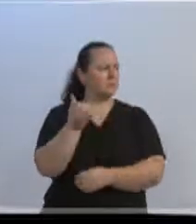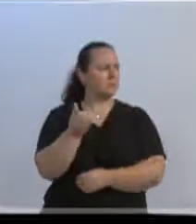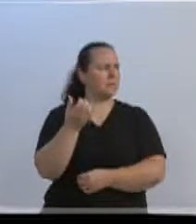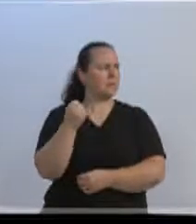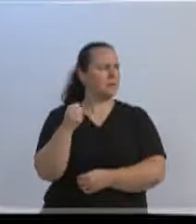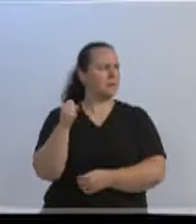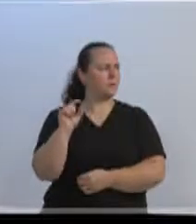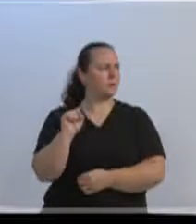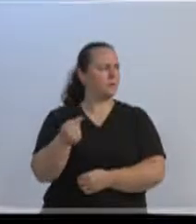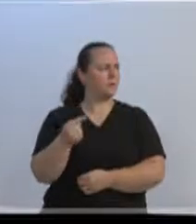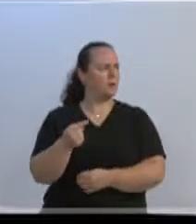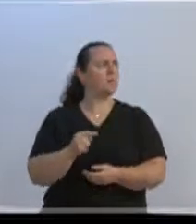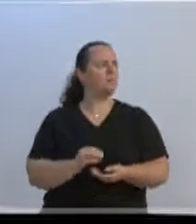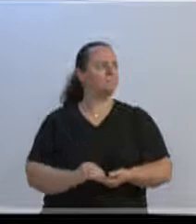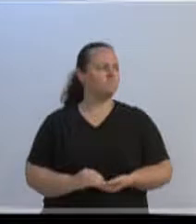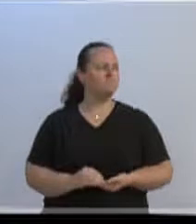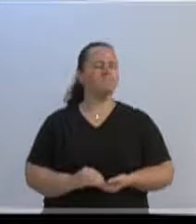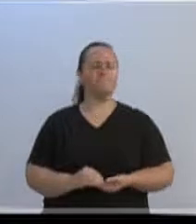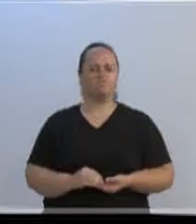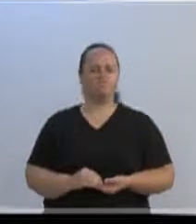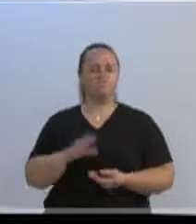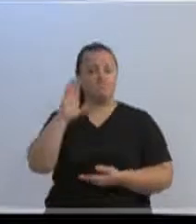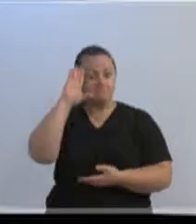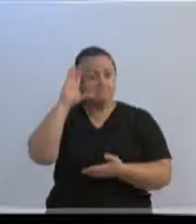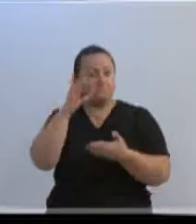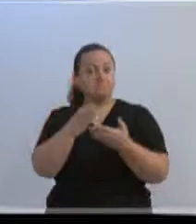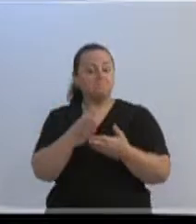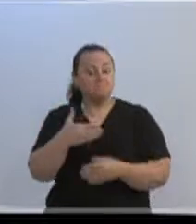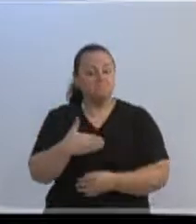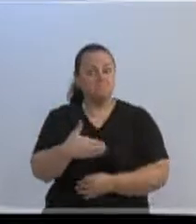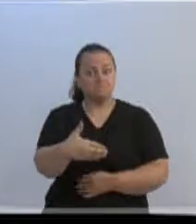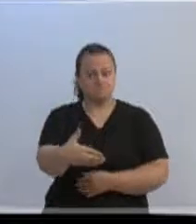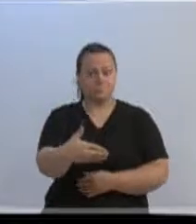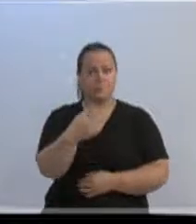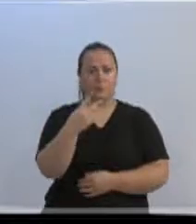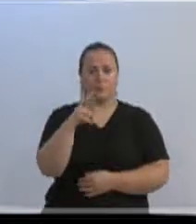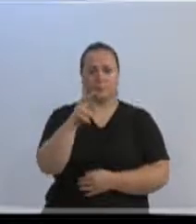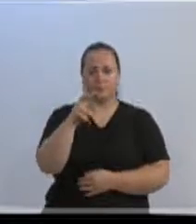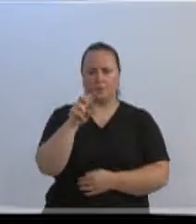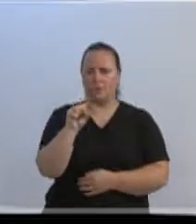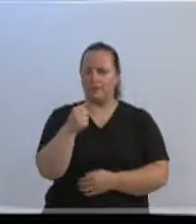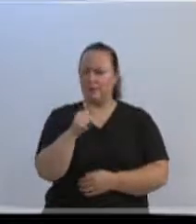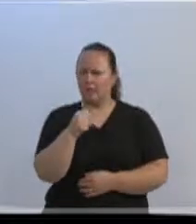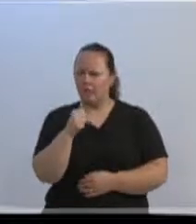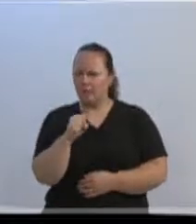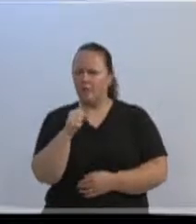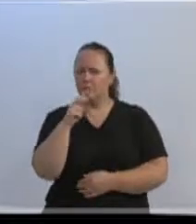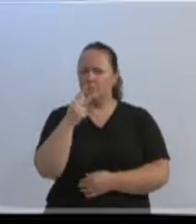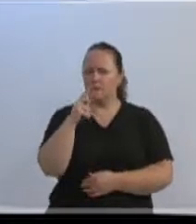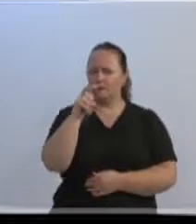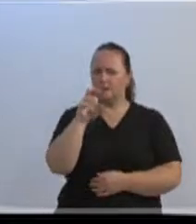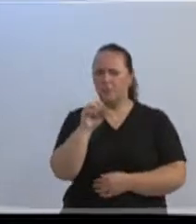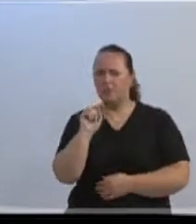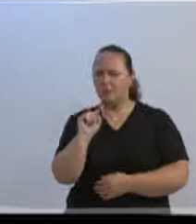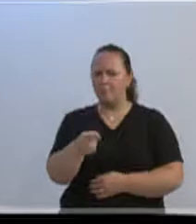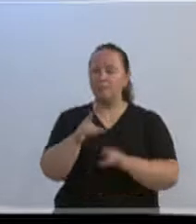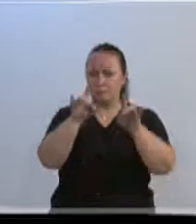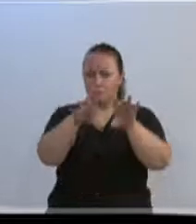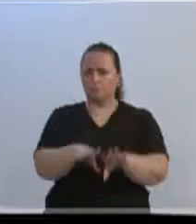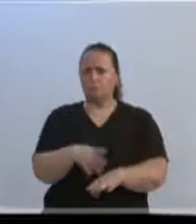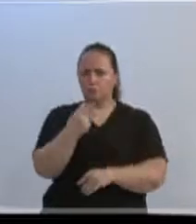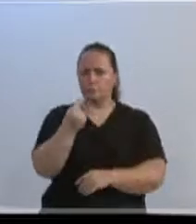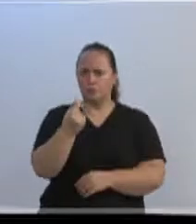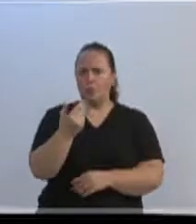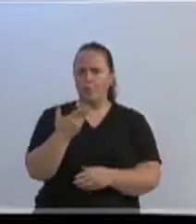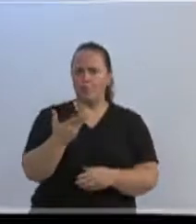68.275 então quero crer para colocar 200 novos bancos que daqueles de 50 850 mil vereadores sobre o dinheiro e aí dá para